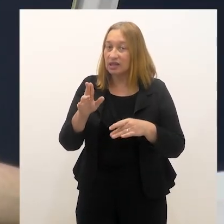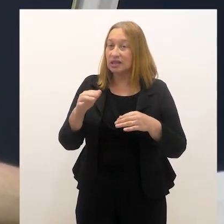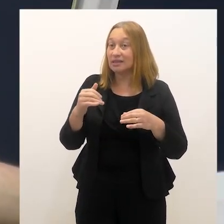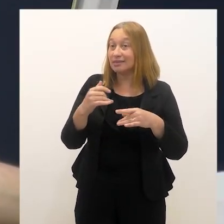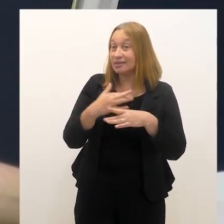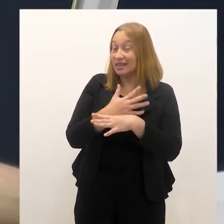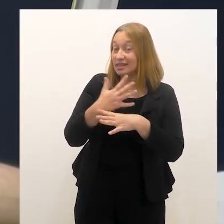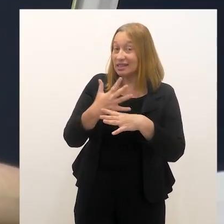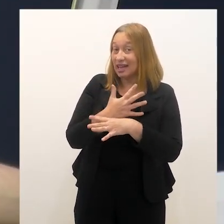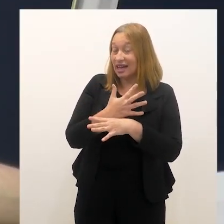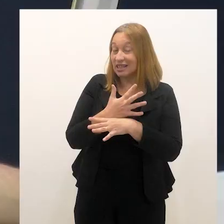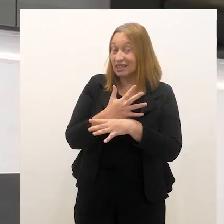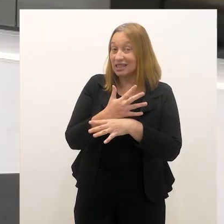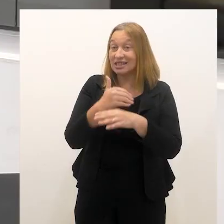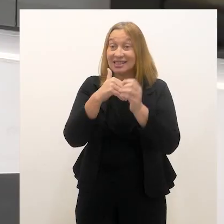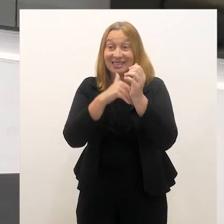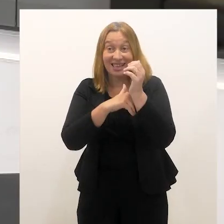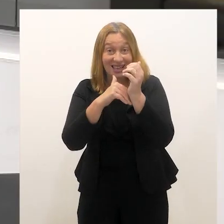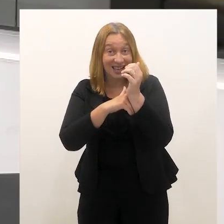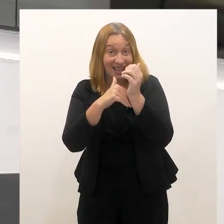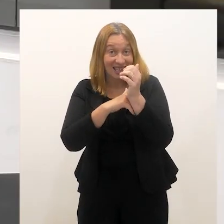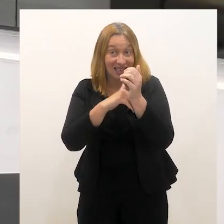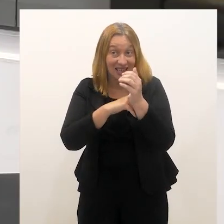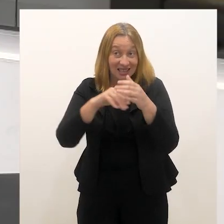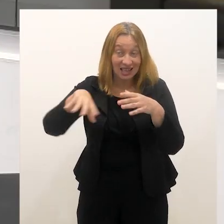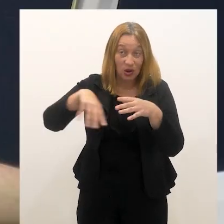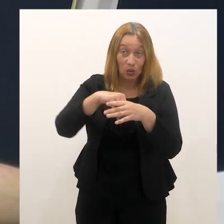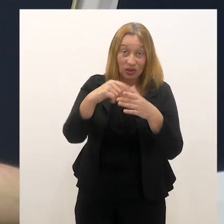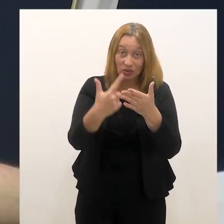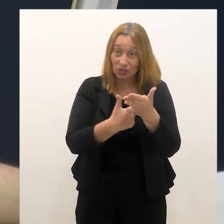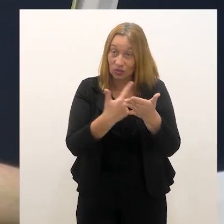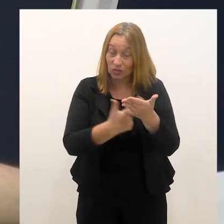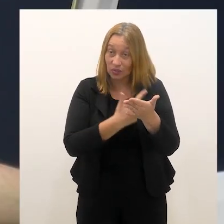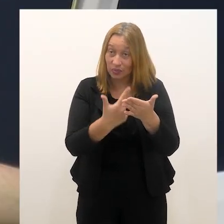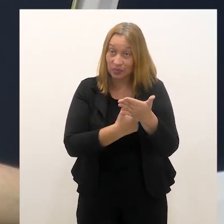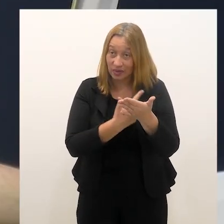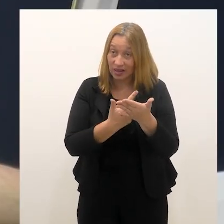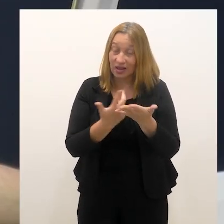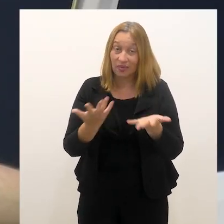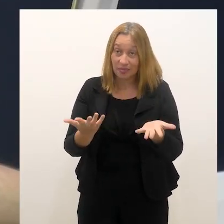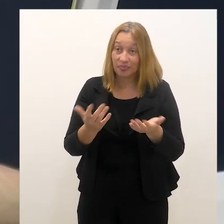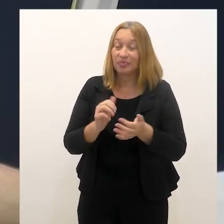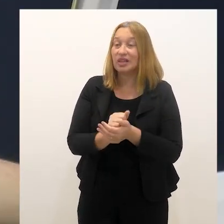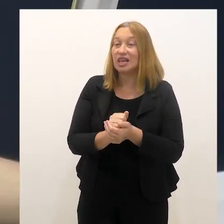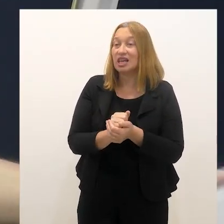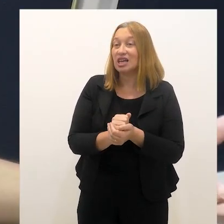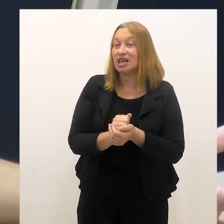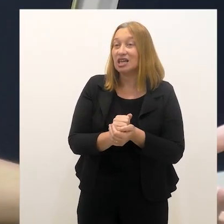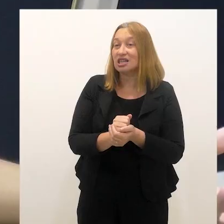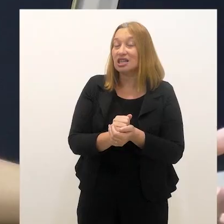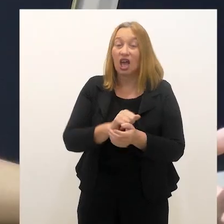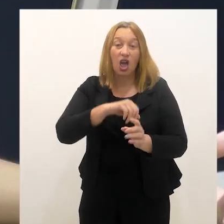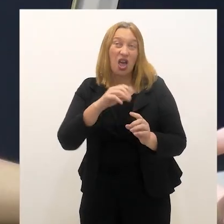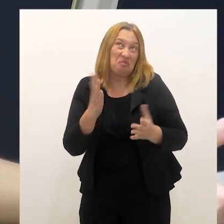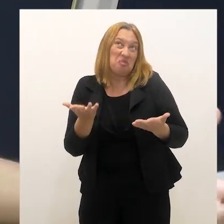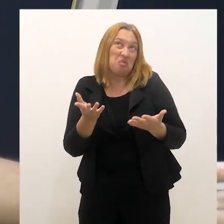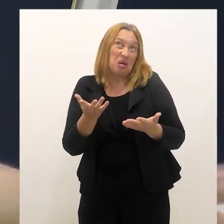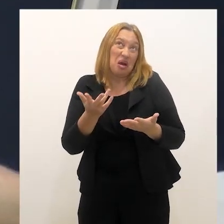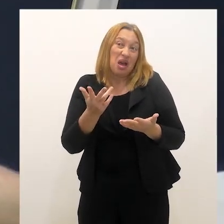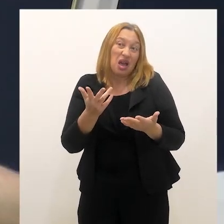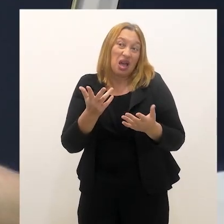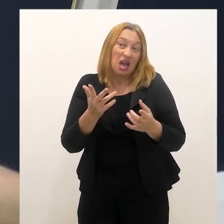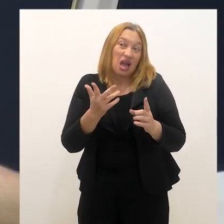está aqui. Agora peguei a visão. Porque assim, a Armada Histórica acaba sendo uma homenagem,